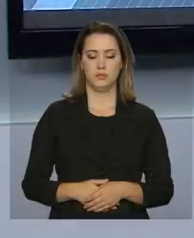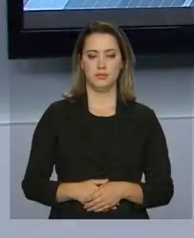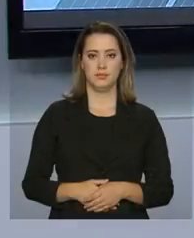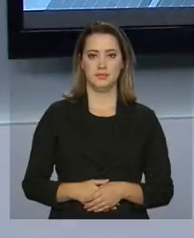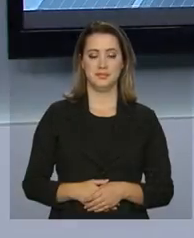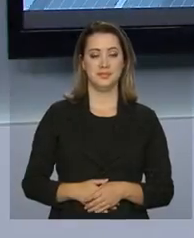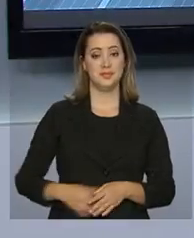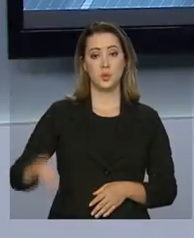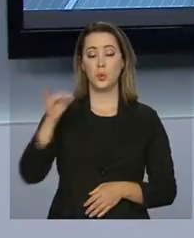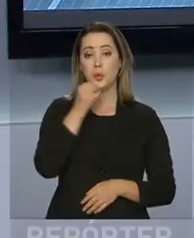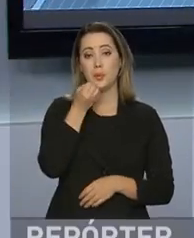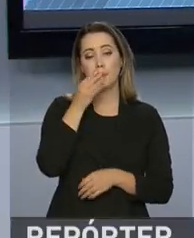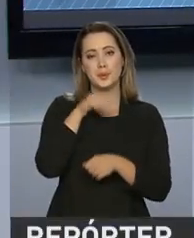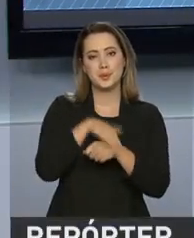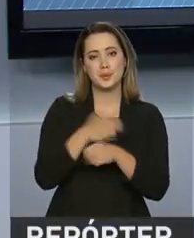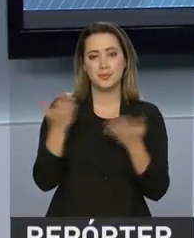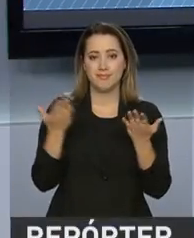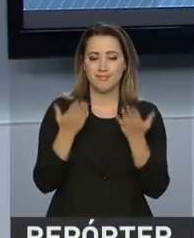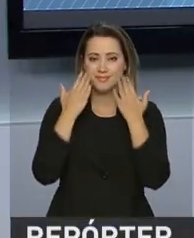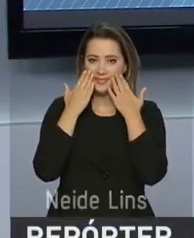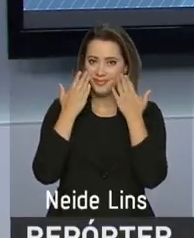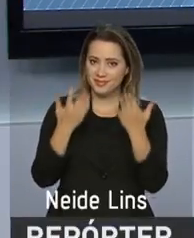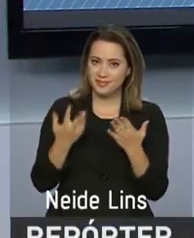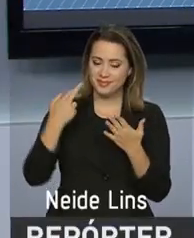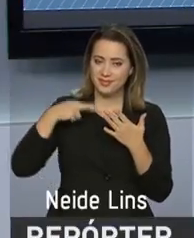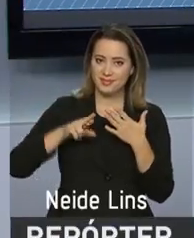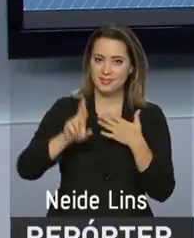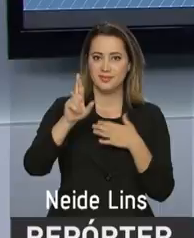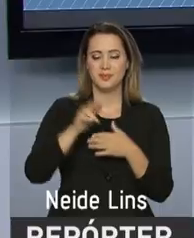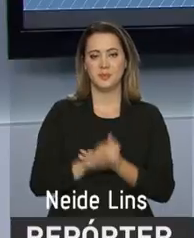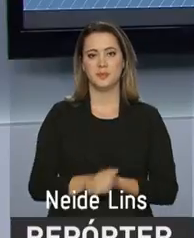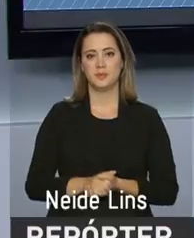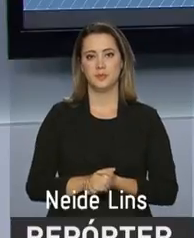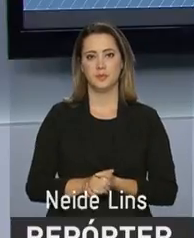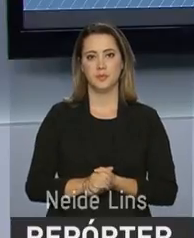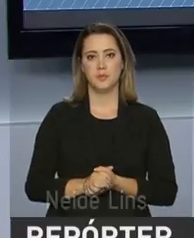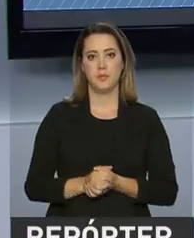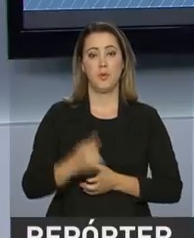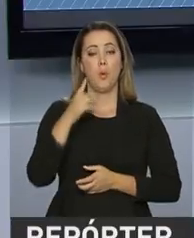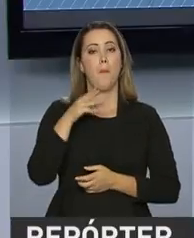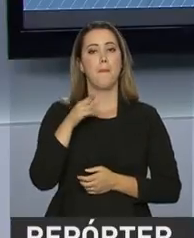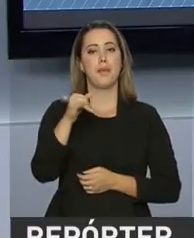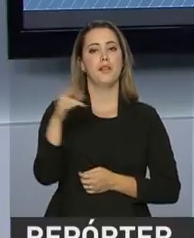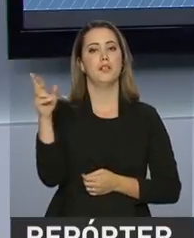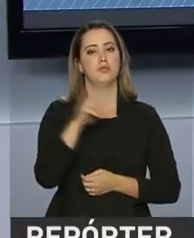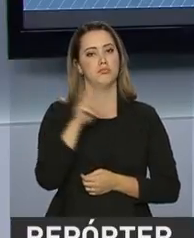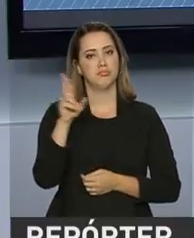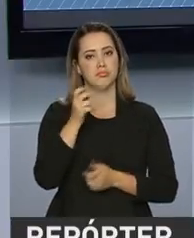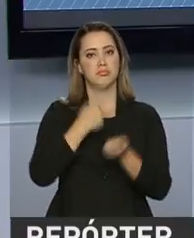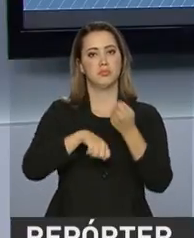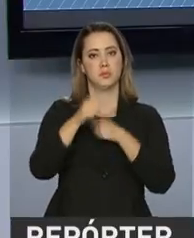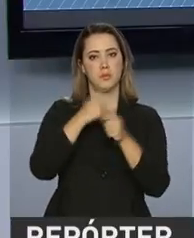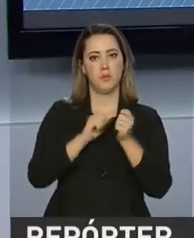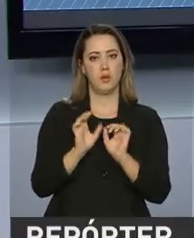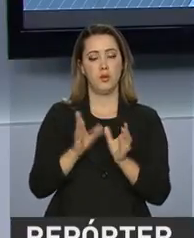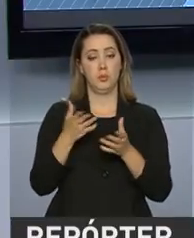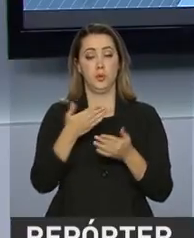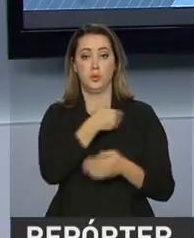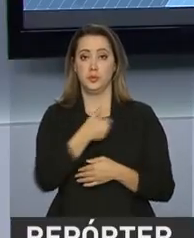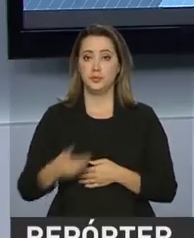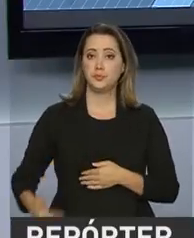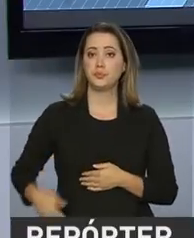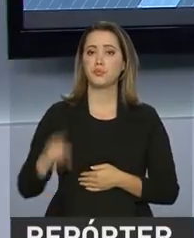olá boa noite no ar mais uma edição do repórter nbr 1 bilhão de reais em economia para os cofres